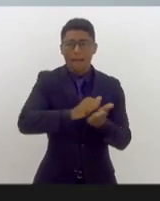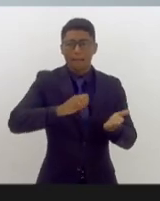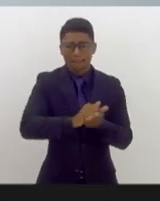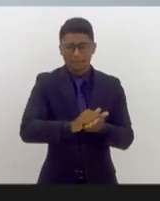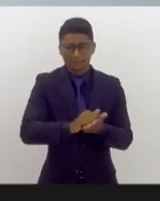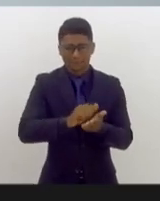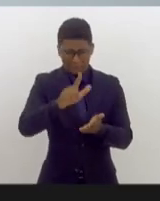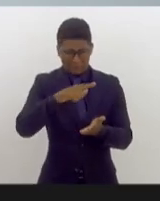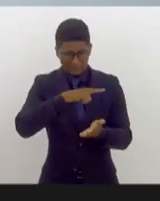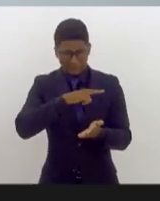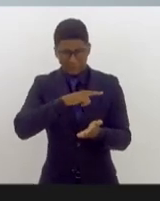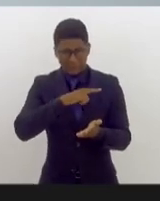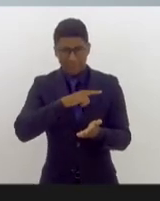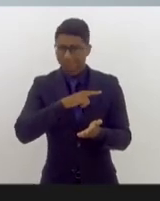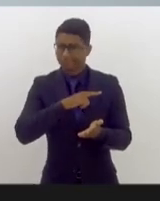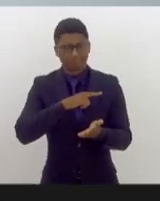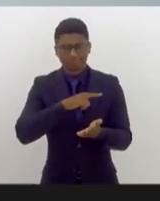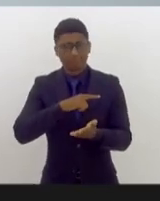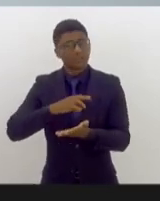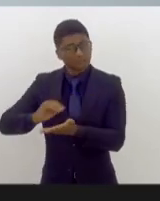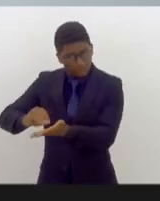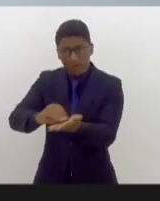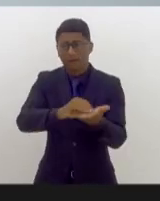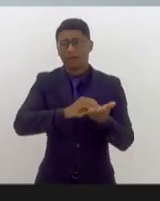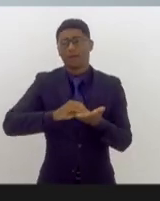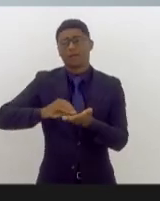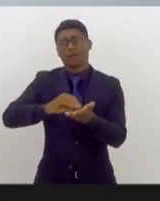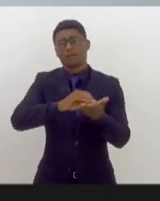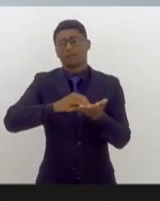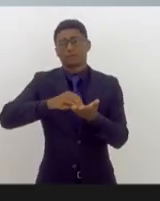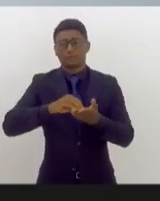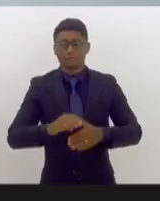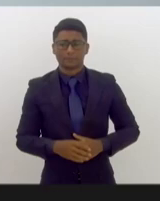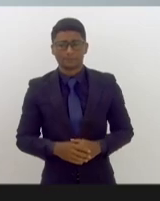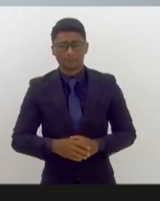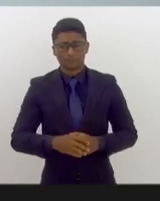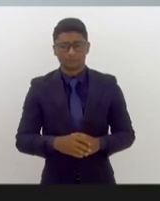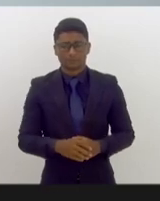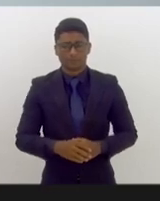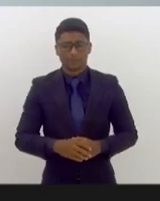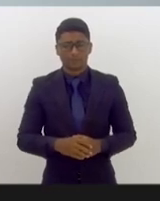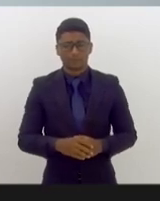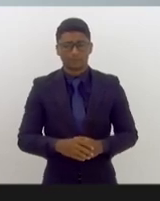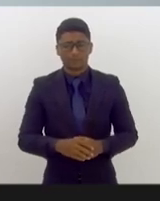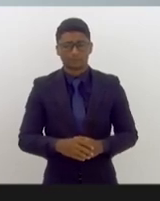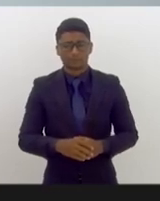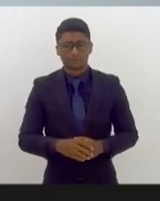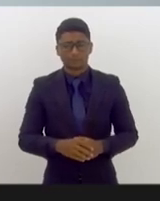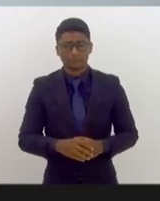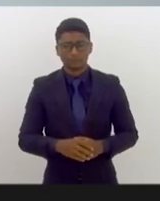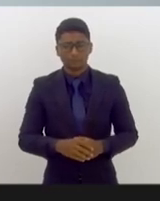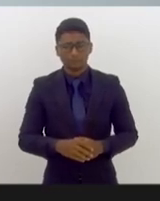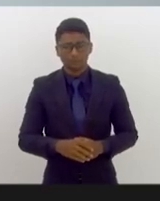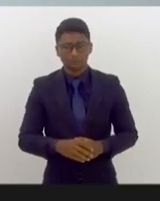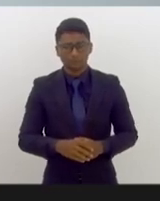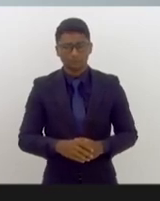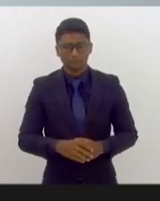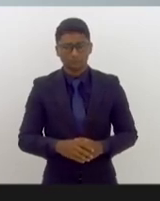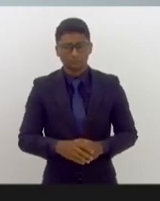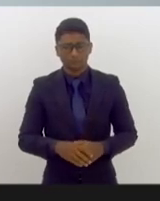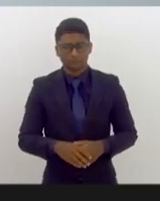atendido. E esse atendimento, ainda tem também essa questão, não depende só